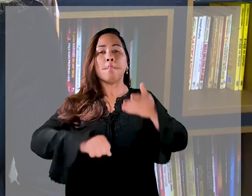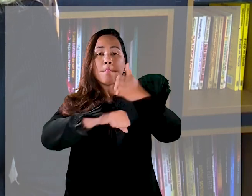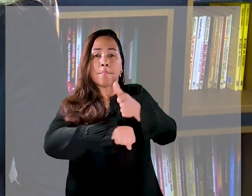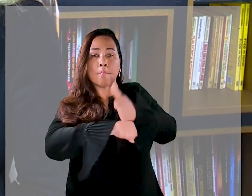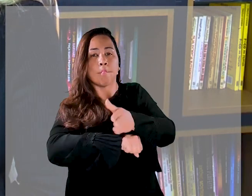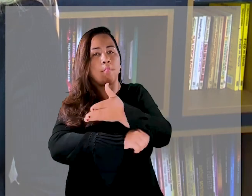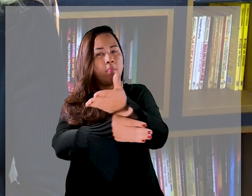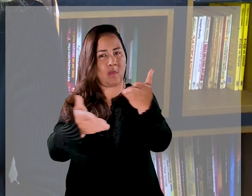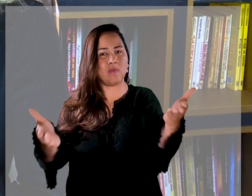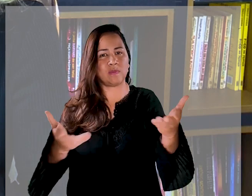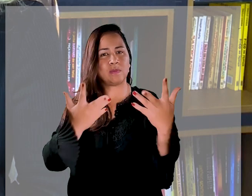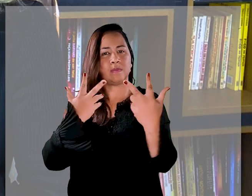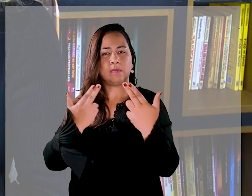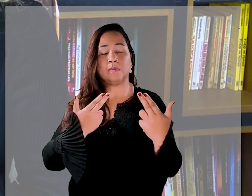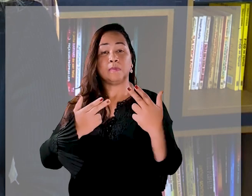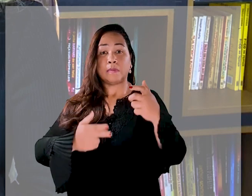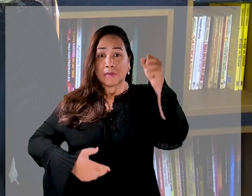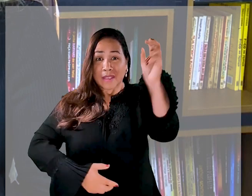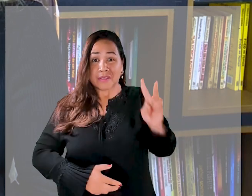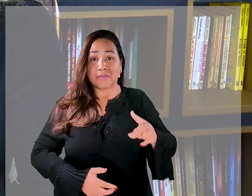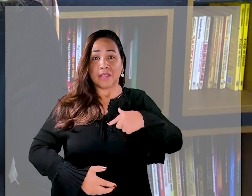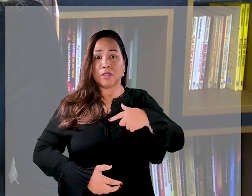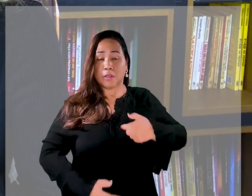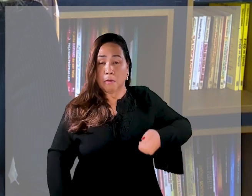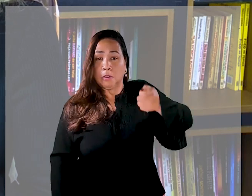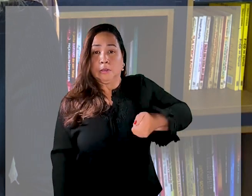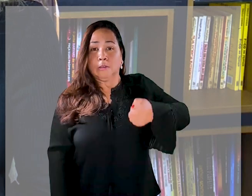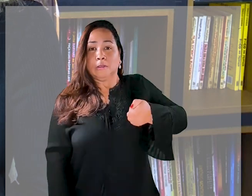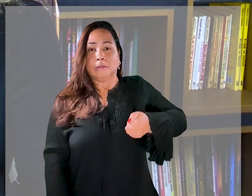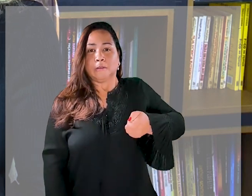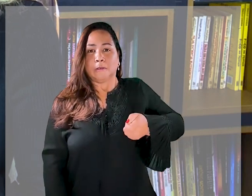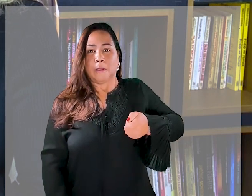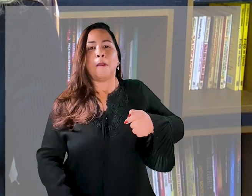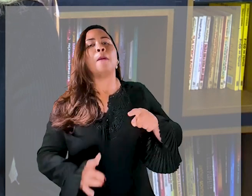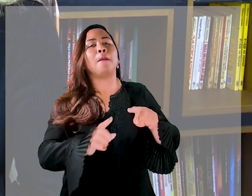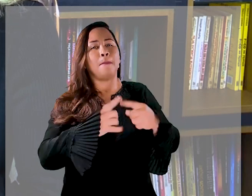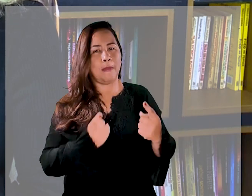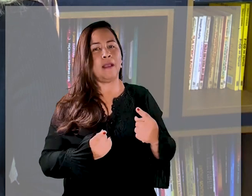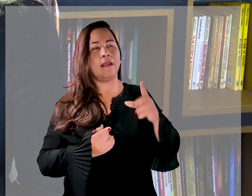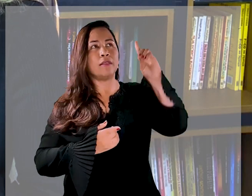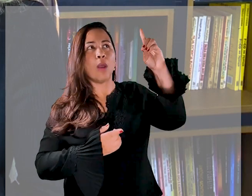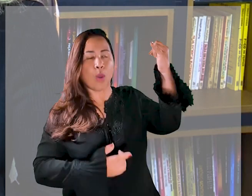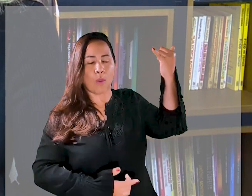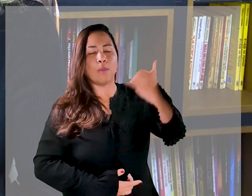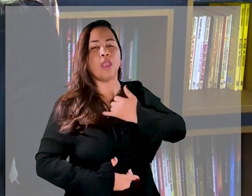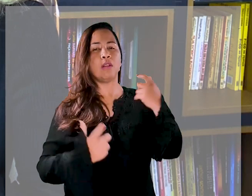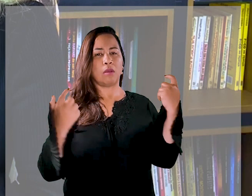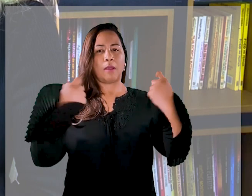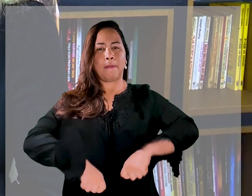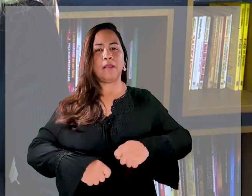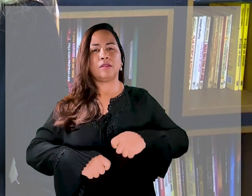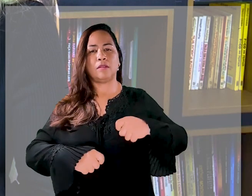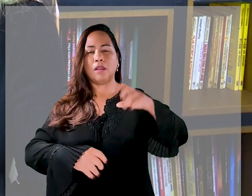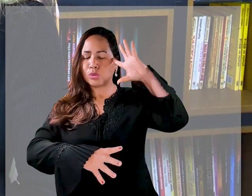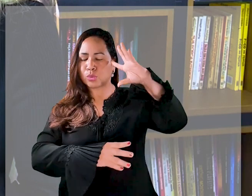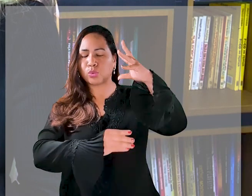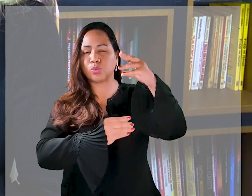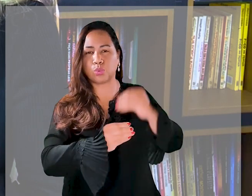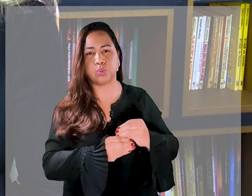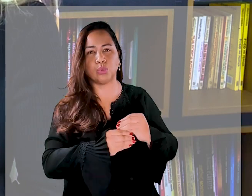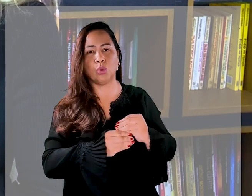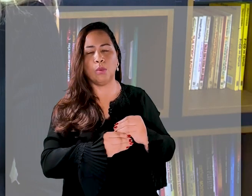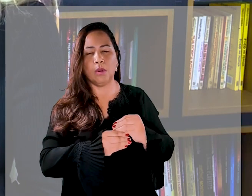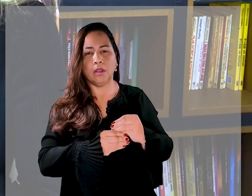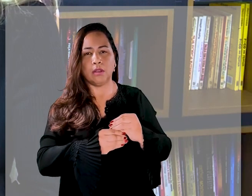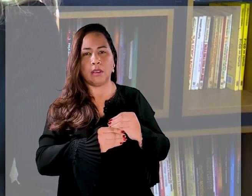vezes eu tenho um tom de voz mais firme e eu nem queria. Mas existe uma capacidade de compreensão por trás disso que talvez vocês não entendam nesse momento.